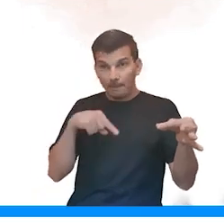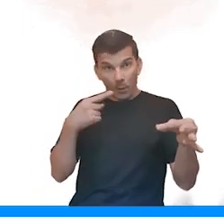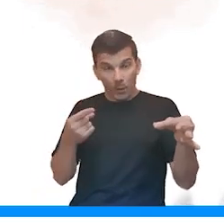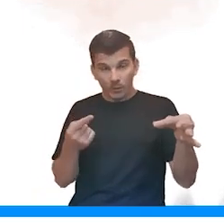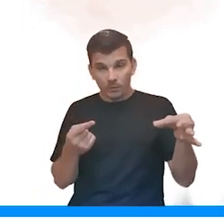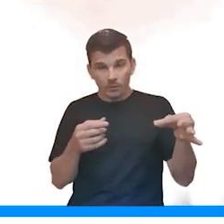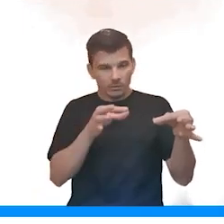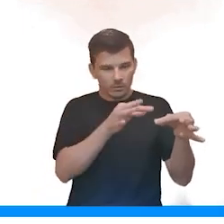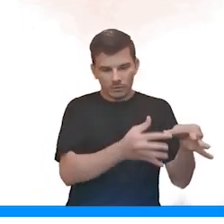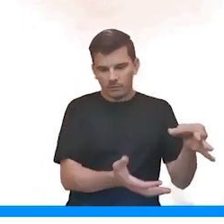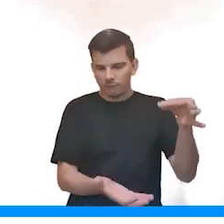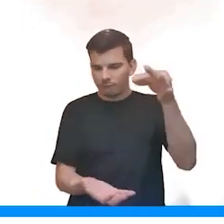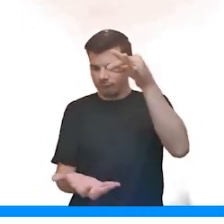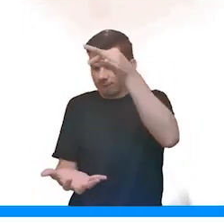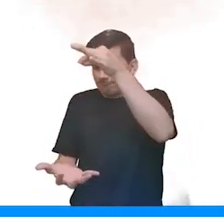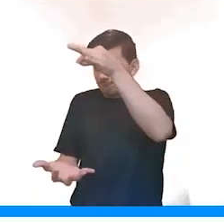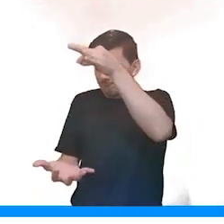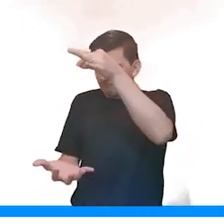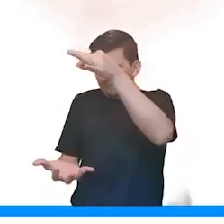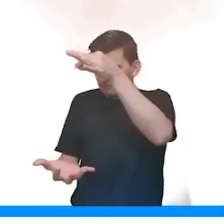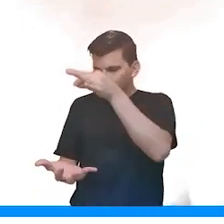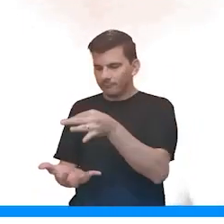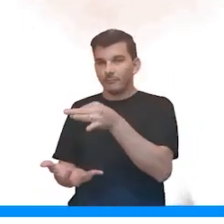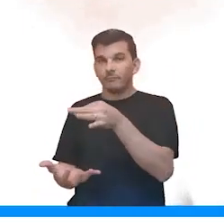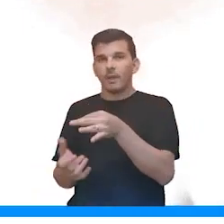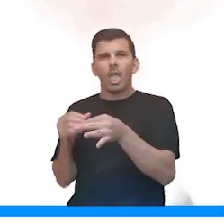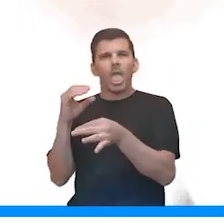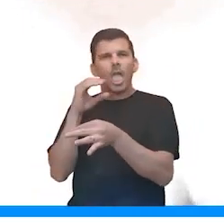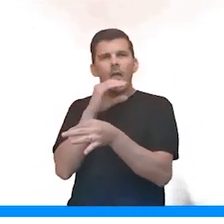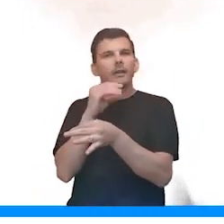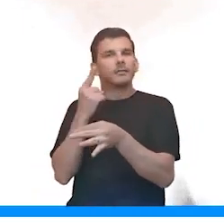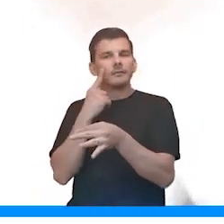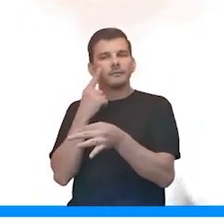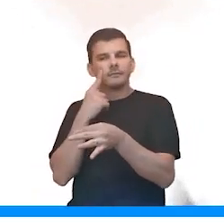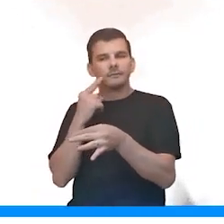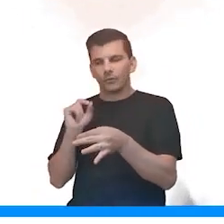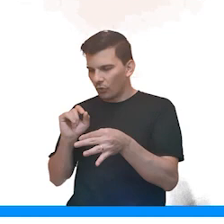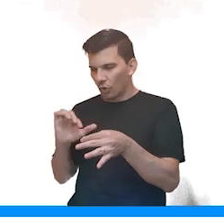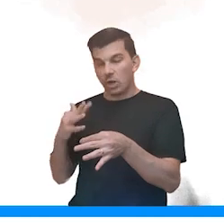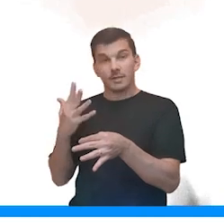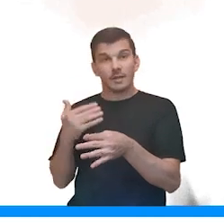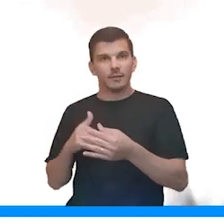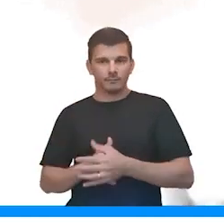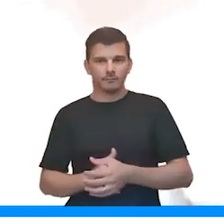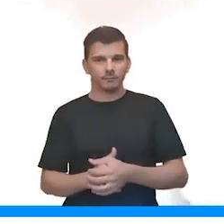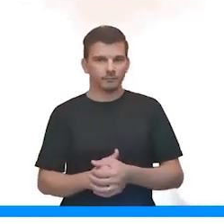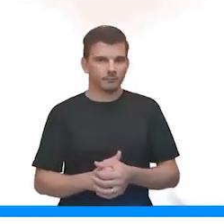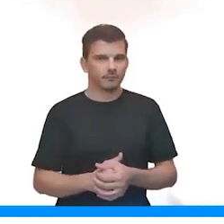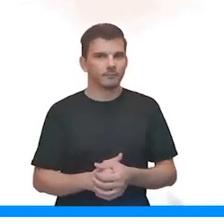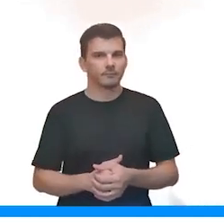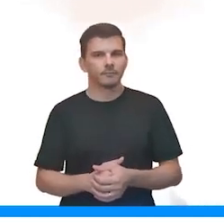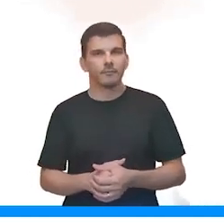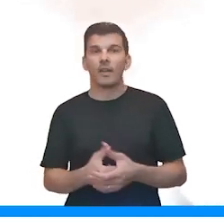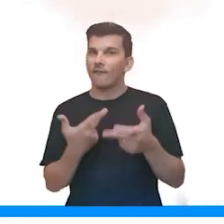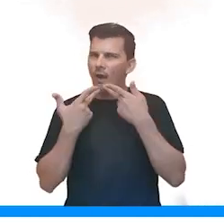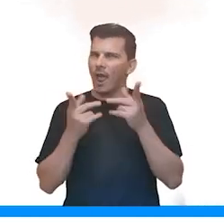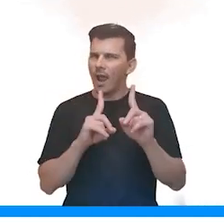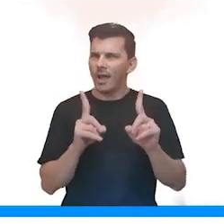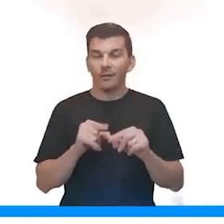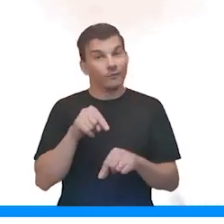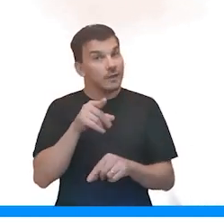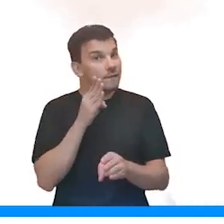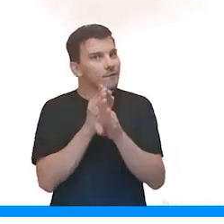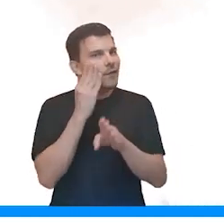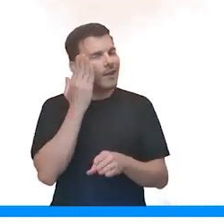Pensem aí. Depois, tirou ele da água gelada, joga ele lá na água quente. Verifique o que vai